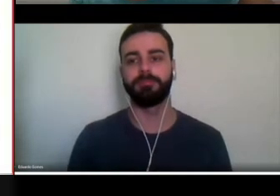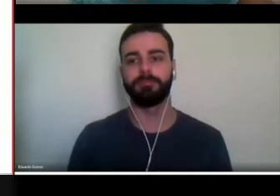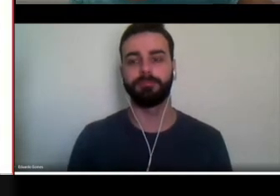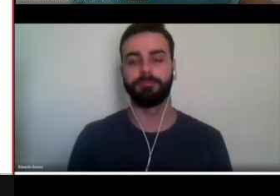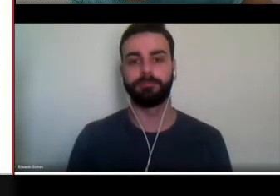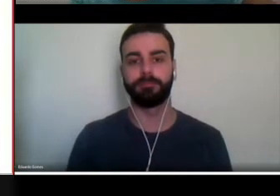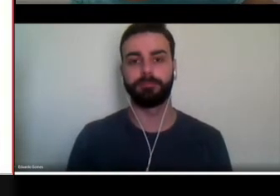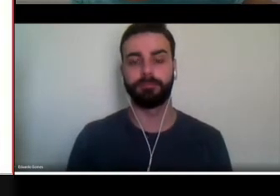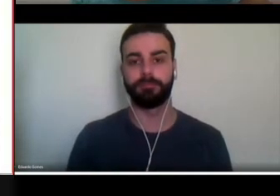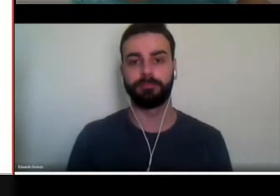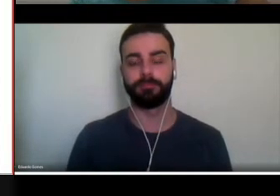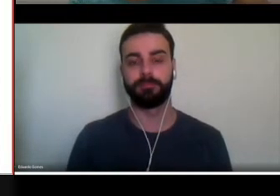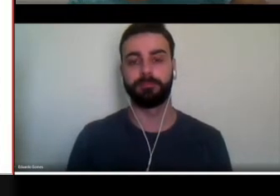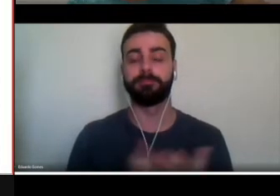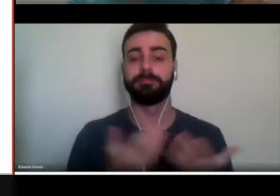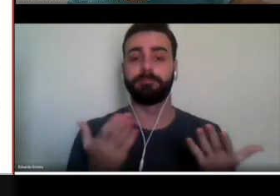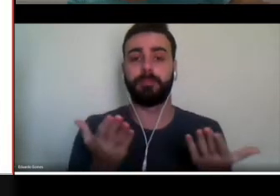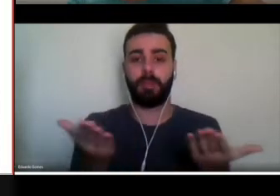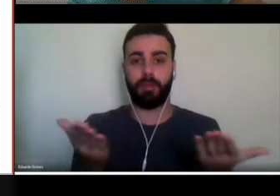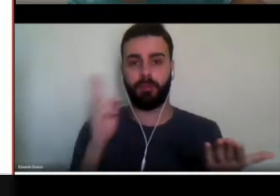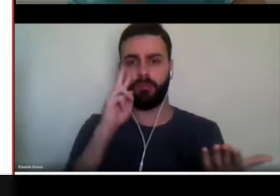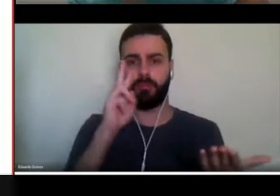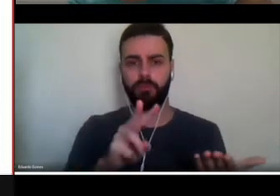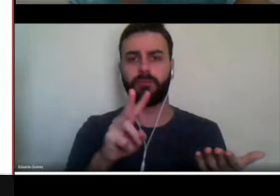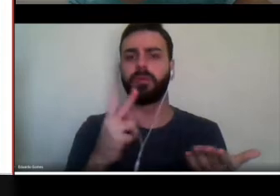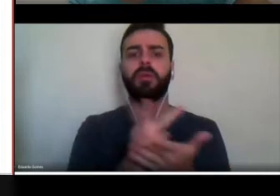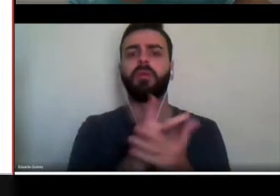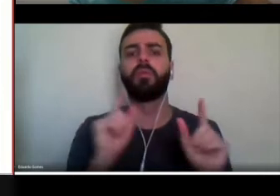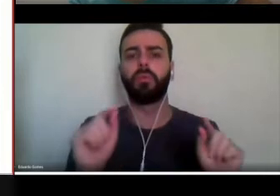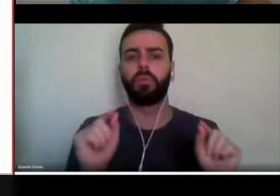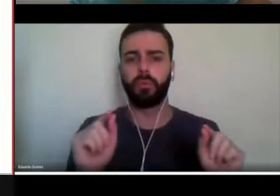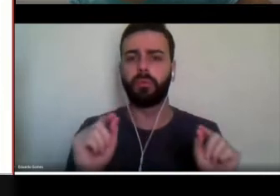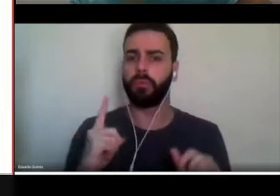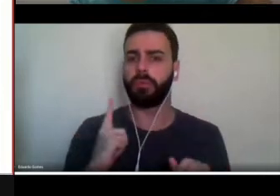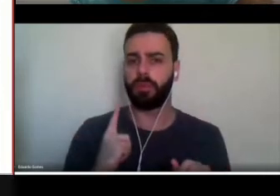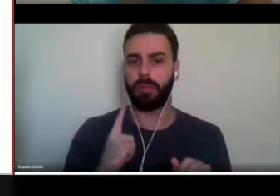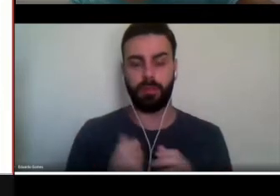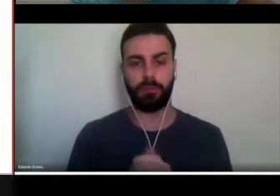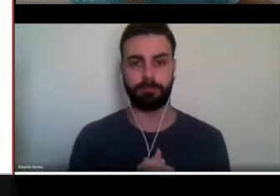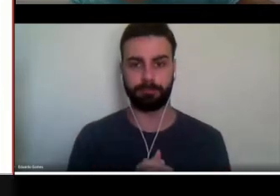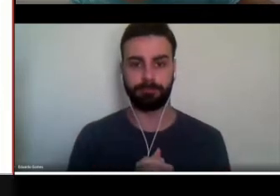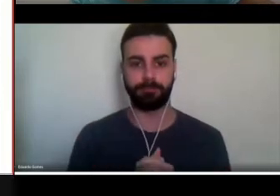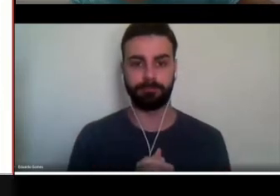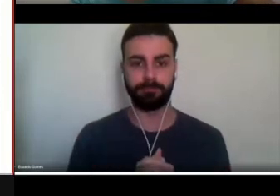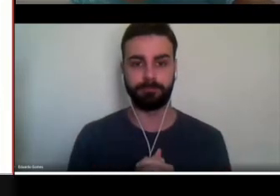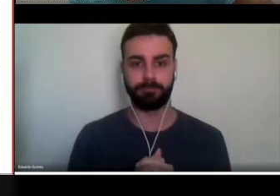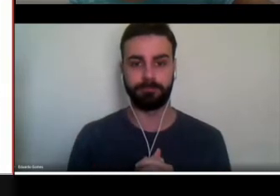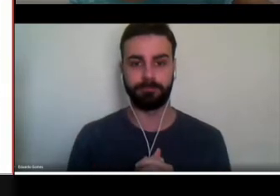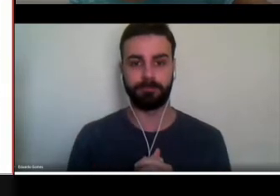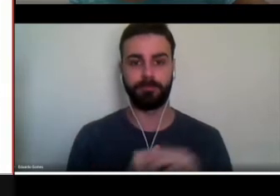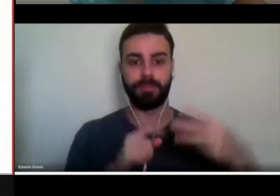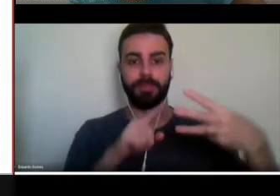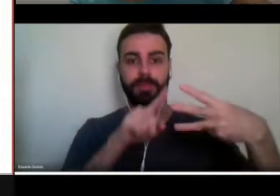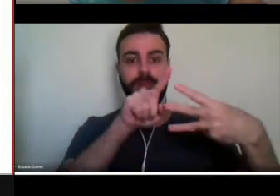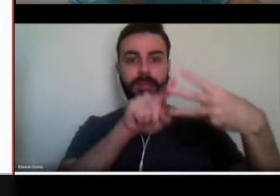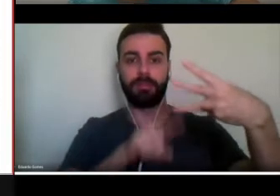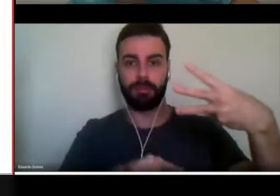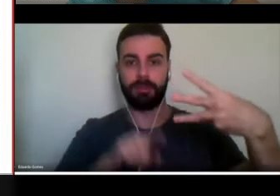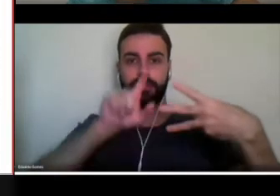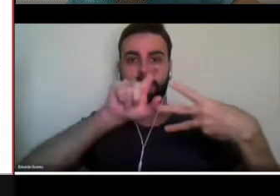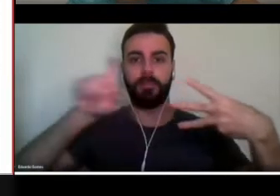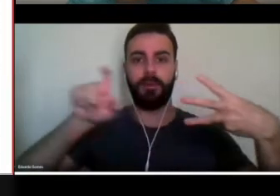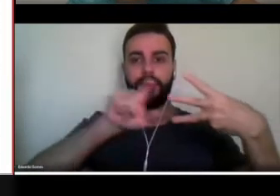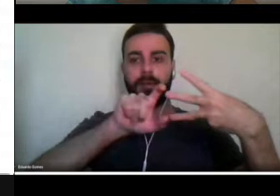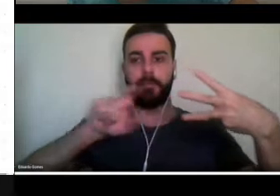E agora eu combino. Agora eu vou combinar essas 3 equações aqui, né? Como que eu vou combinar essas